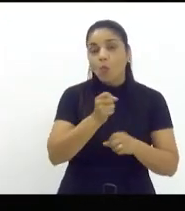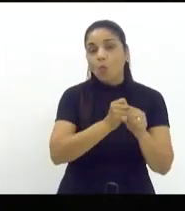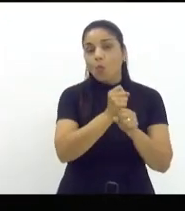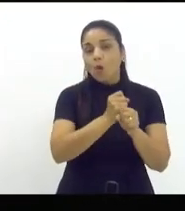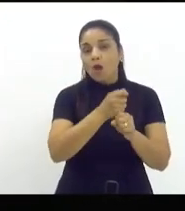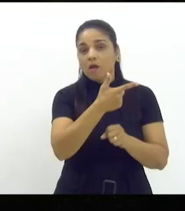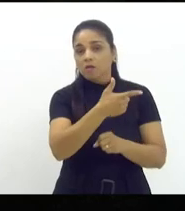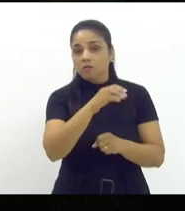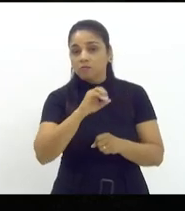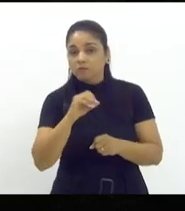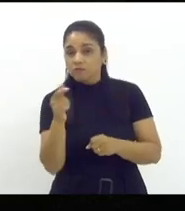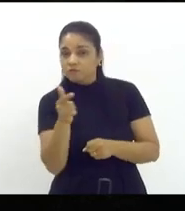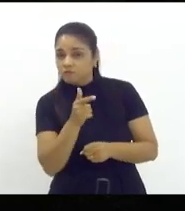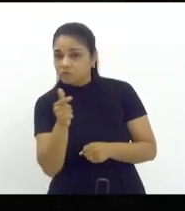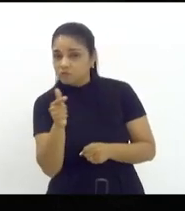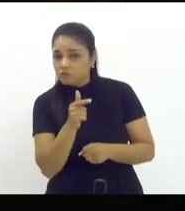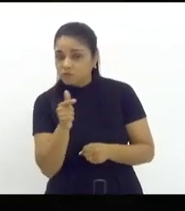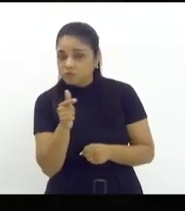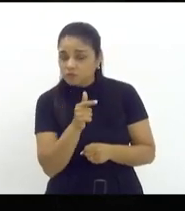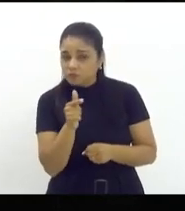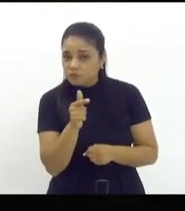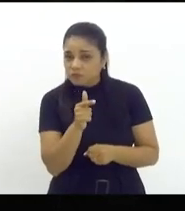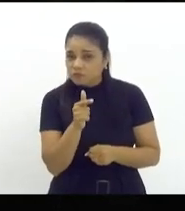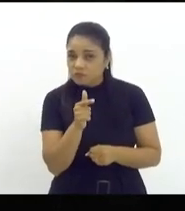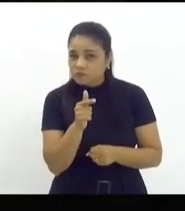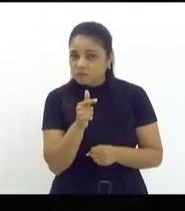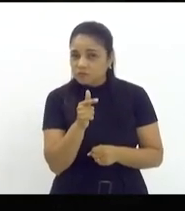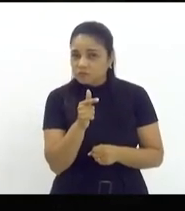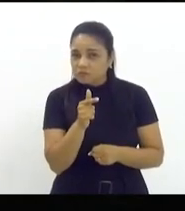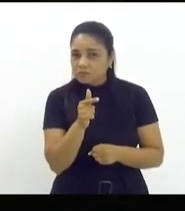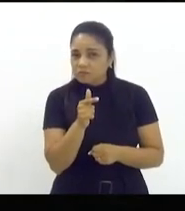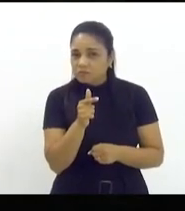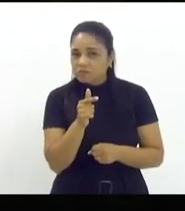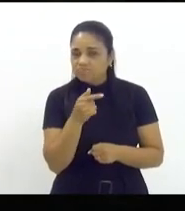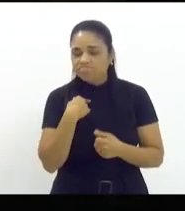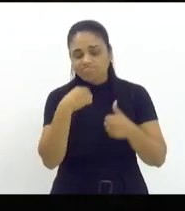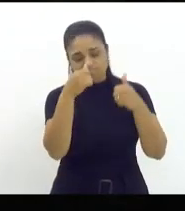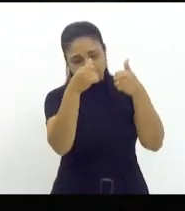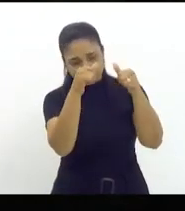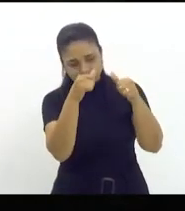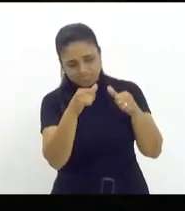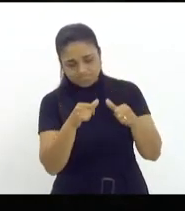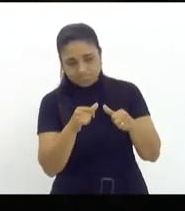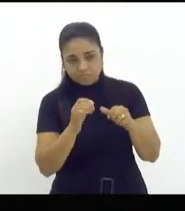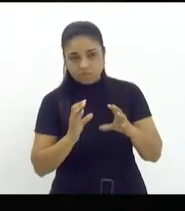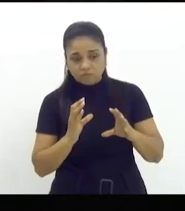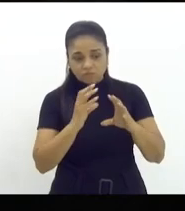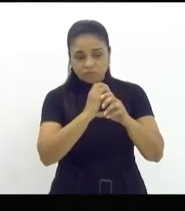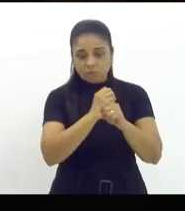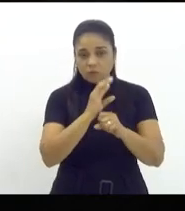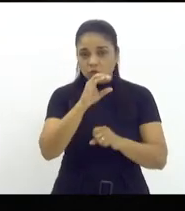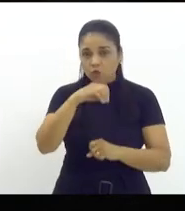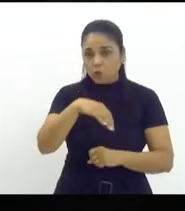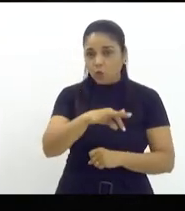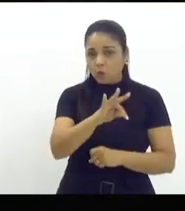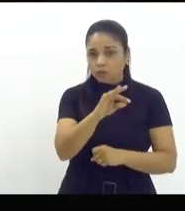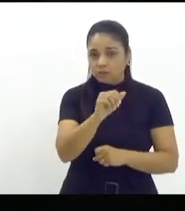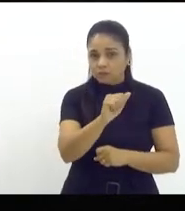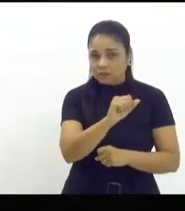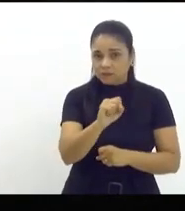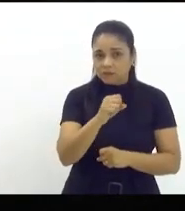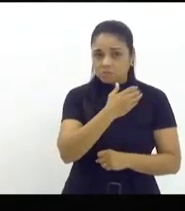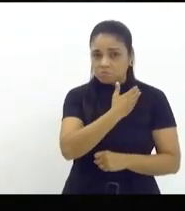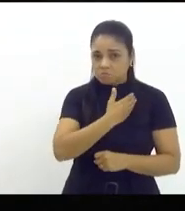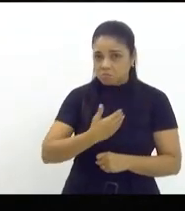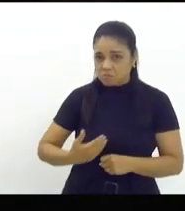foi um ano se você analisar as contas públicas sou ponto de